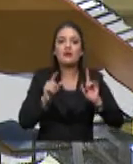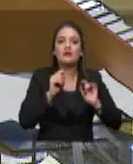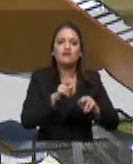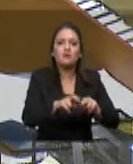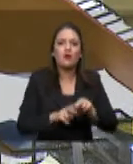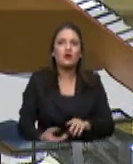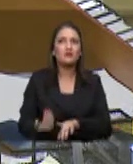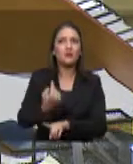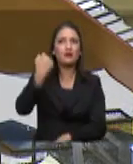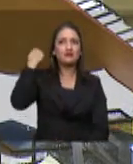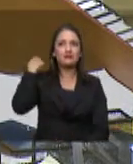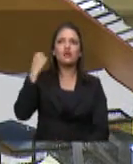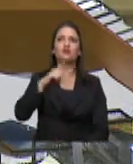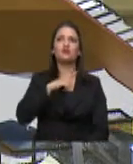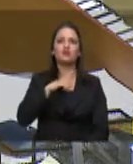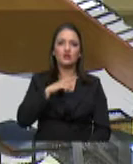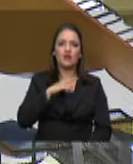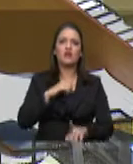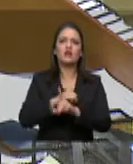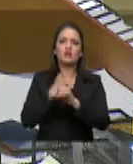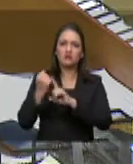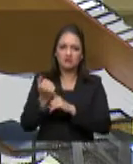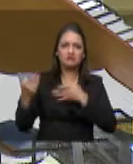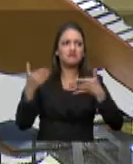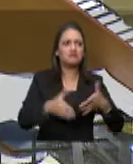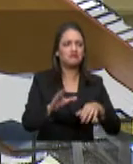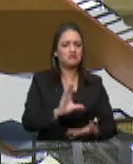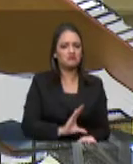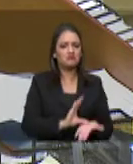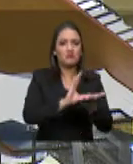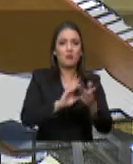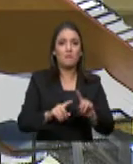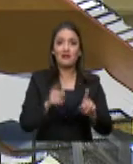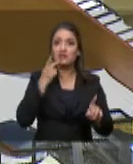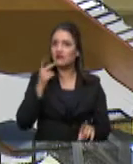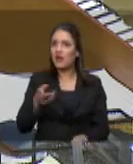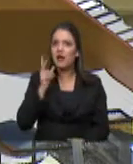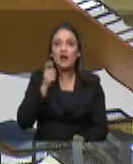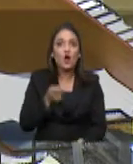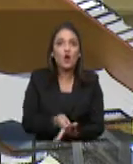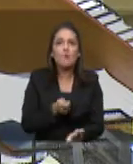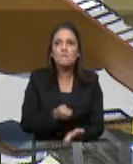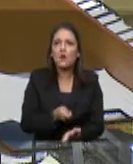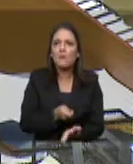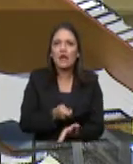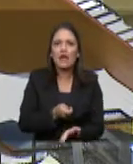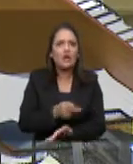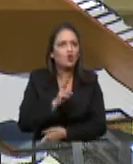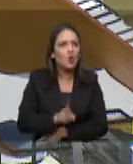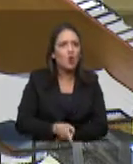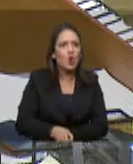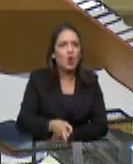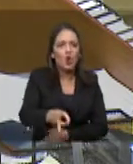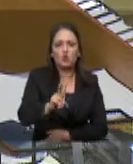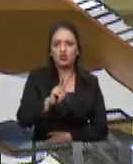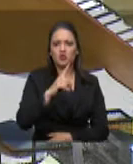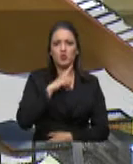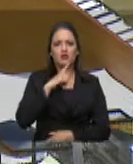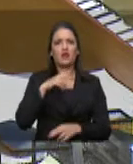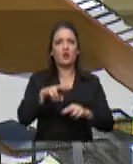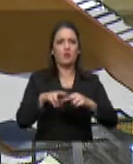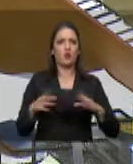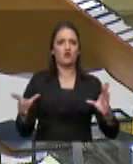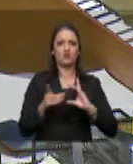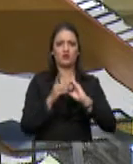passado, previa participação popular em um conselho, na prática, impor essa participação direta como instrumento mínimo de democracia